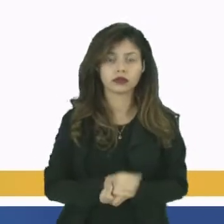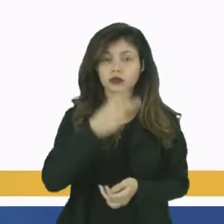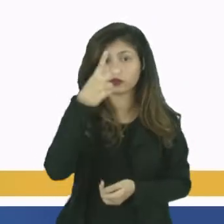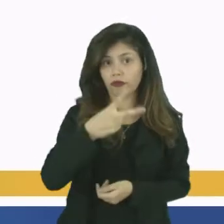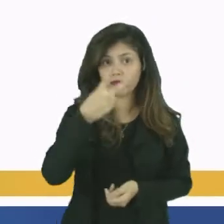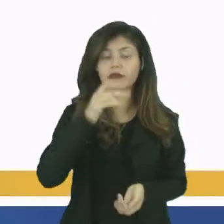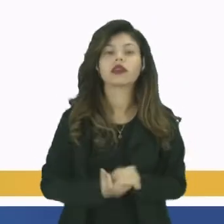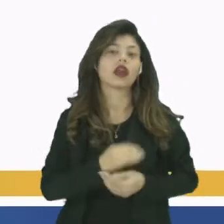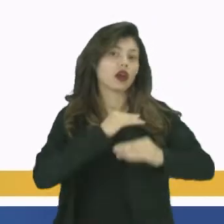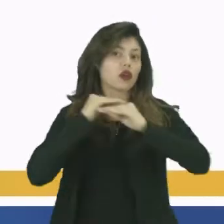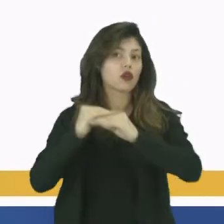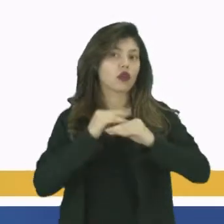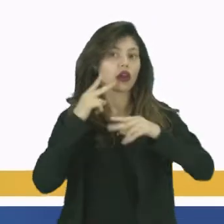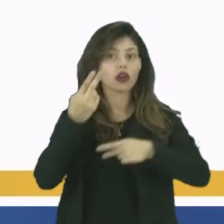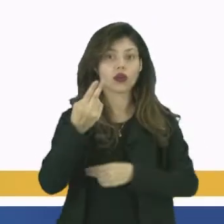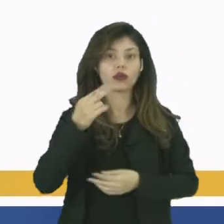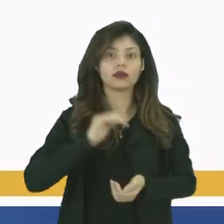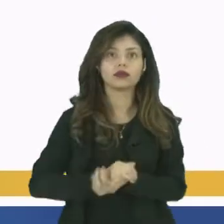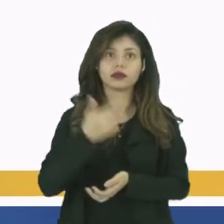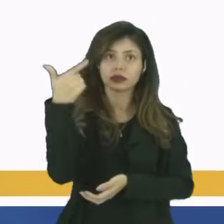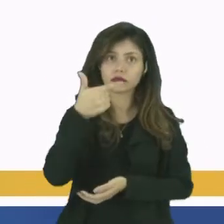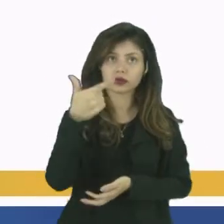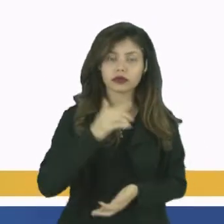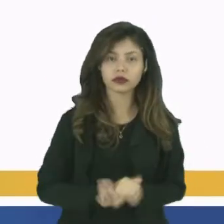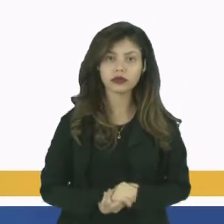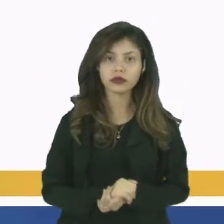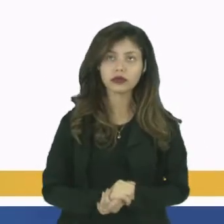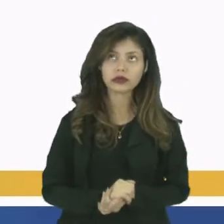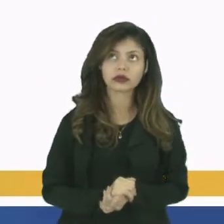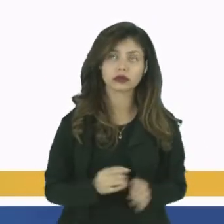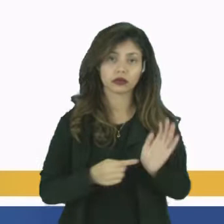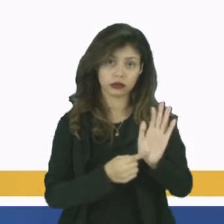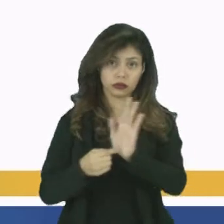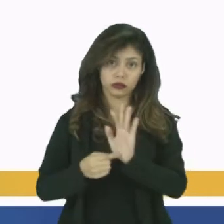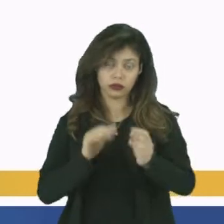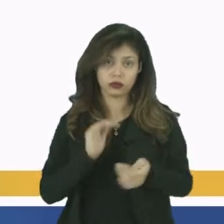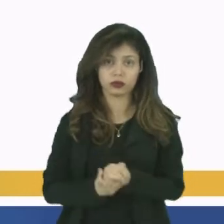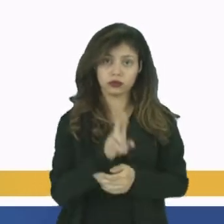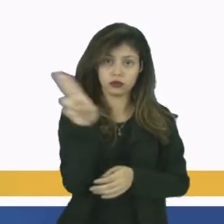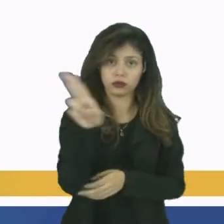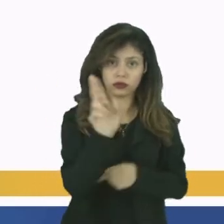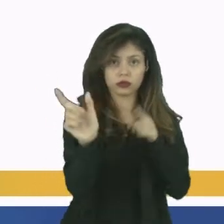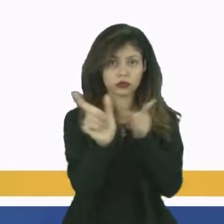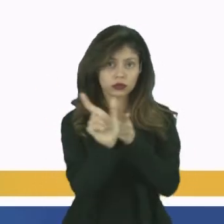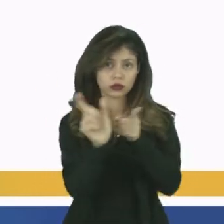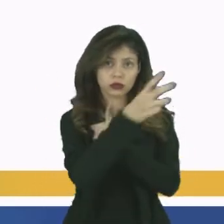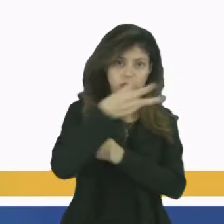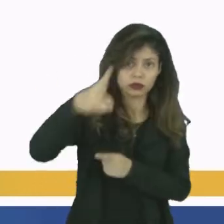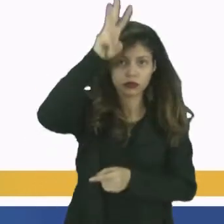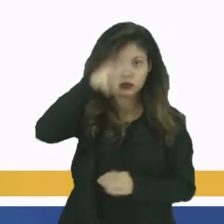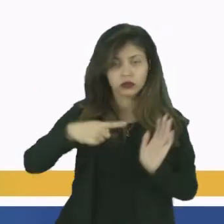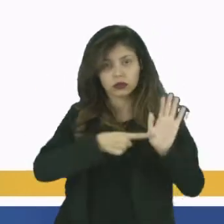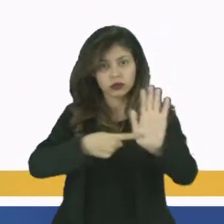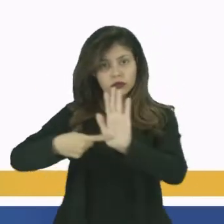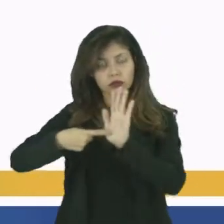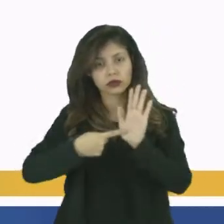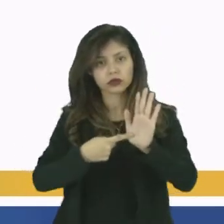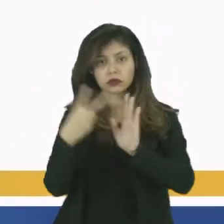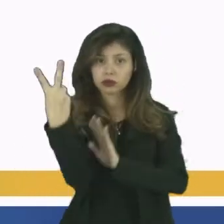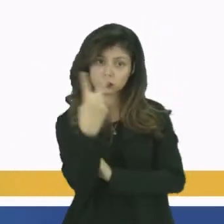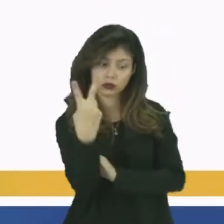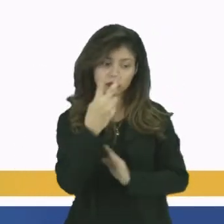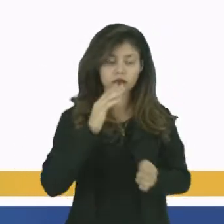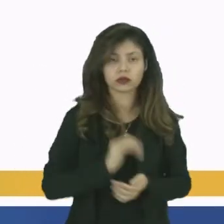ela será igual a 2. Lembrando que essa nomenclatura de matriz dada por duas